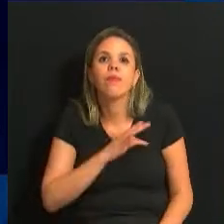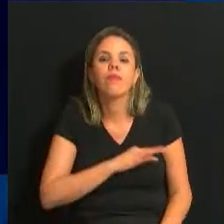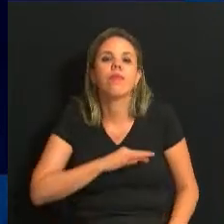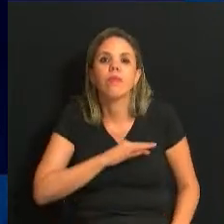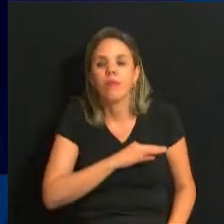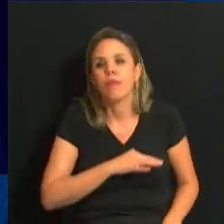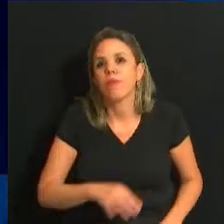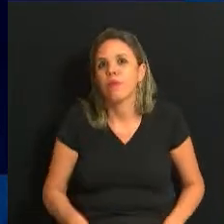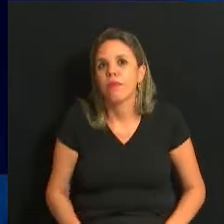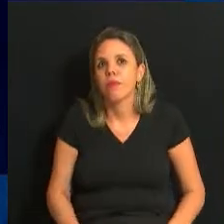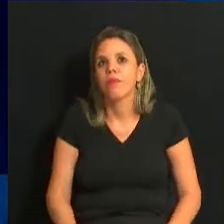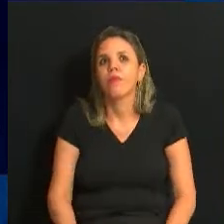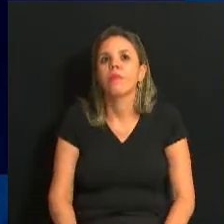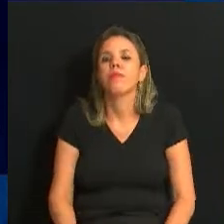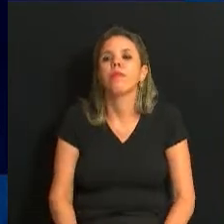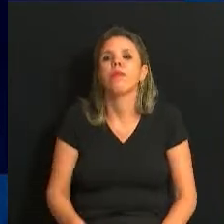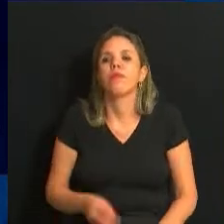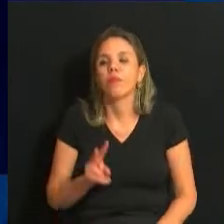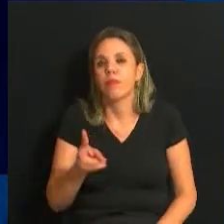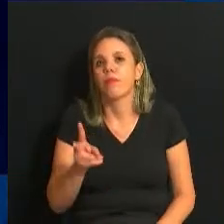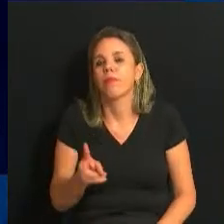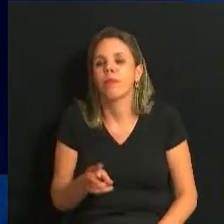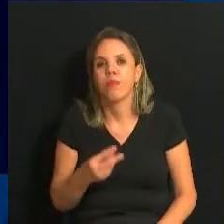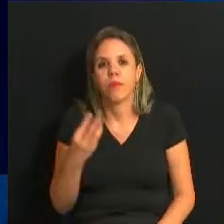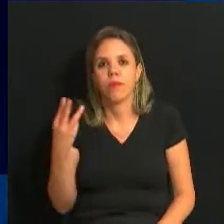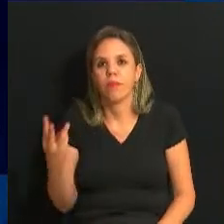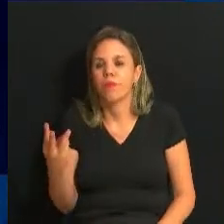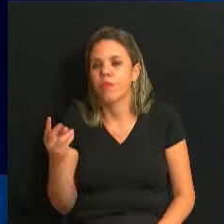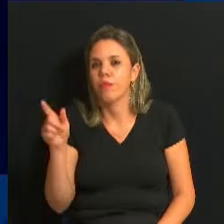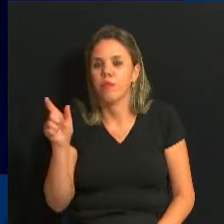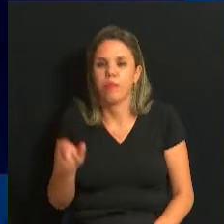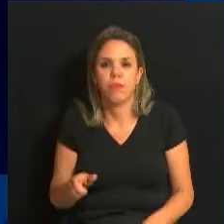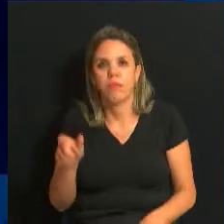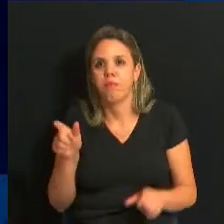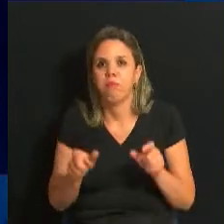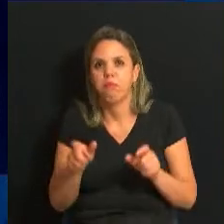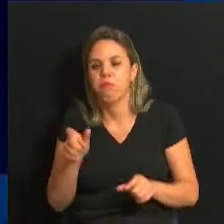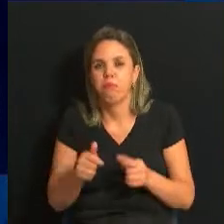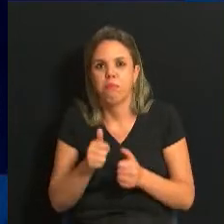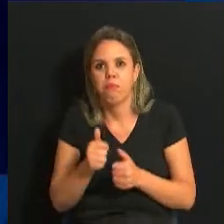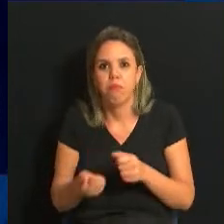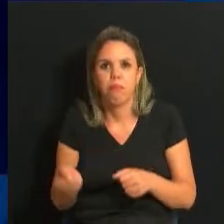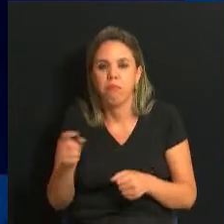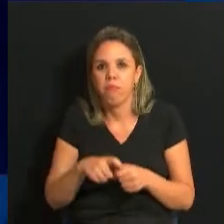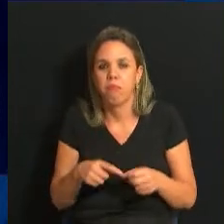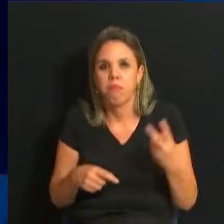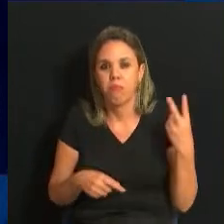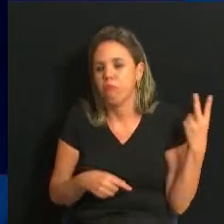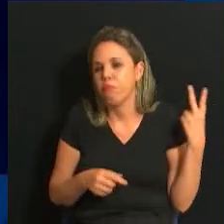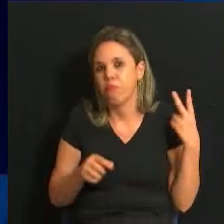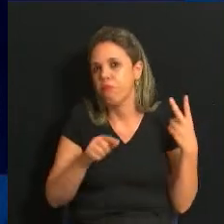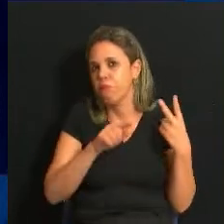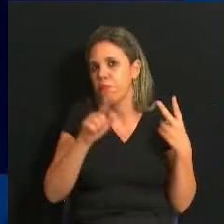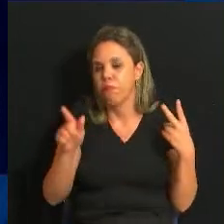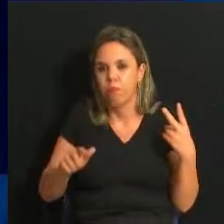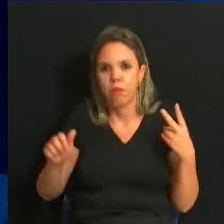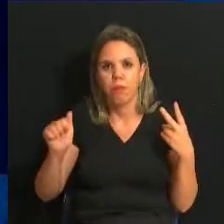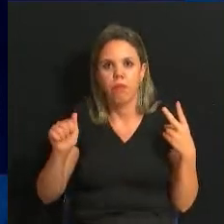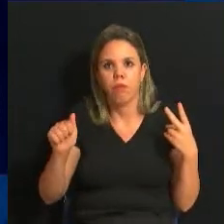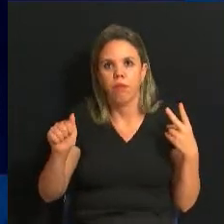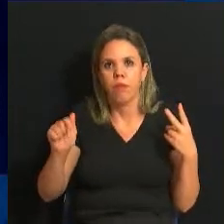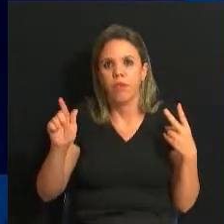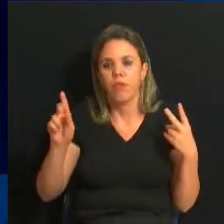Kleina vai manter o esquema com 3 zagueiros, se vai voltar a jogar com apenas 2 zagueiros e mais um homem no